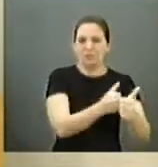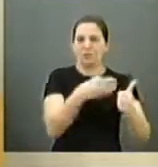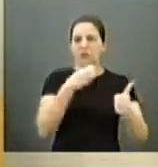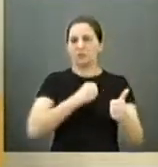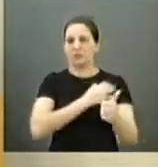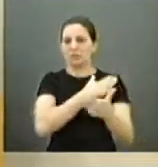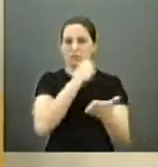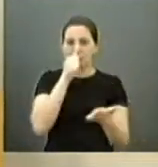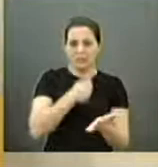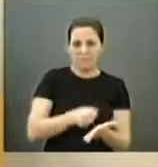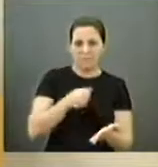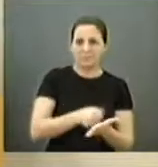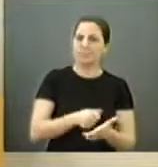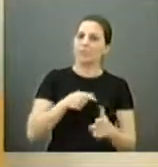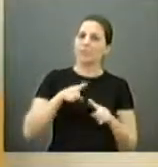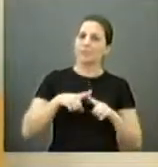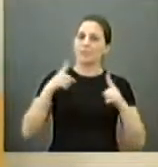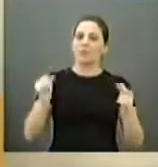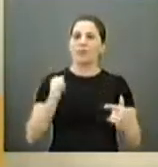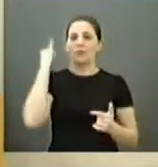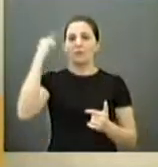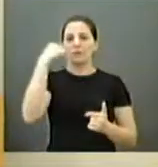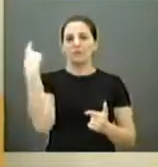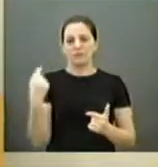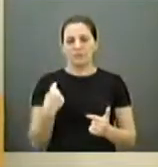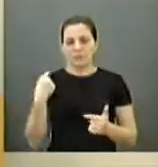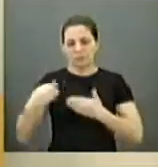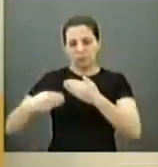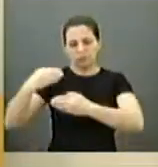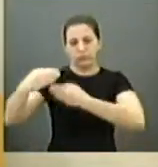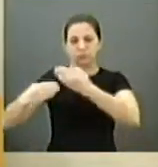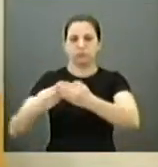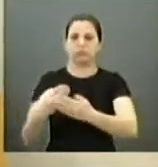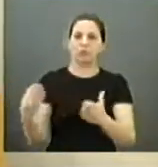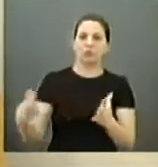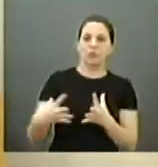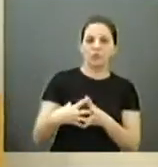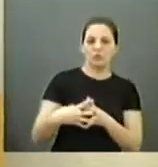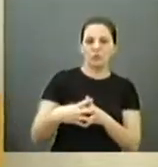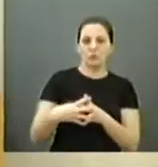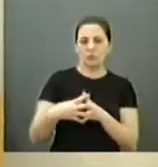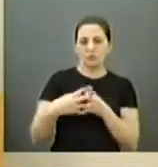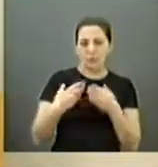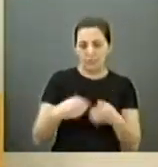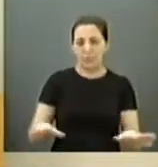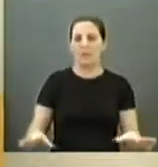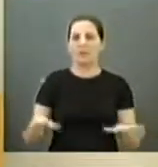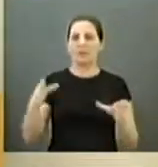tinha conhecimento, mas que é importante para que essa geração que está aí não perca referencial de um